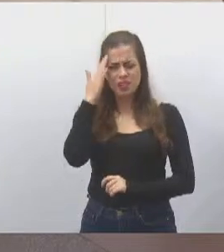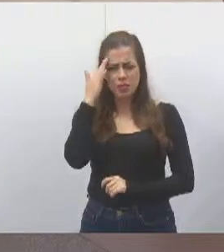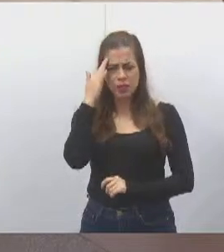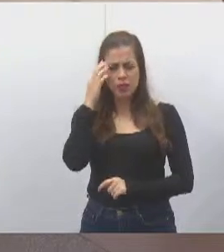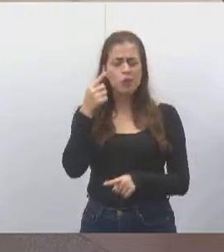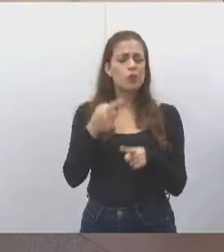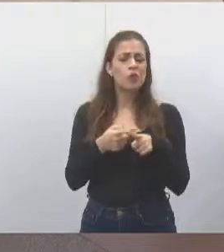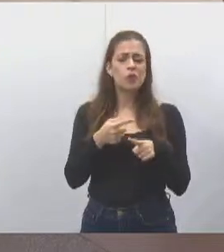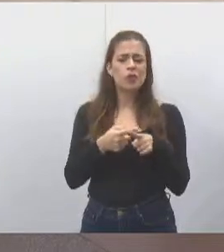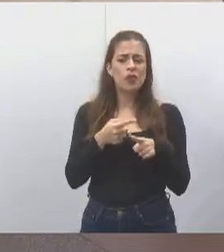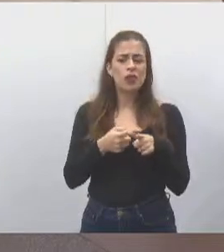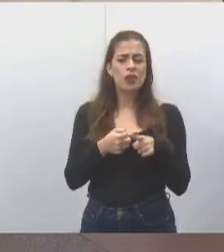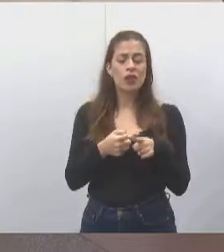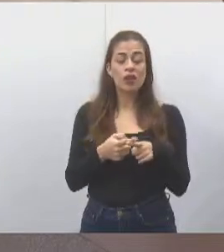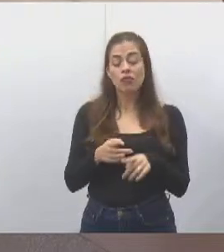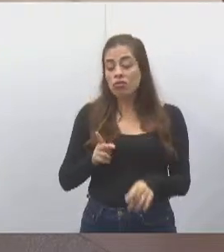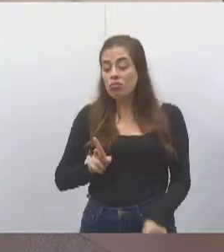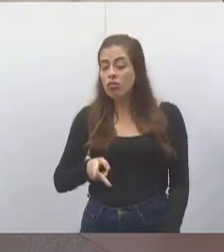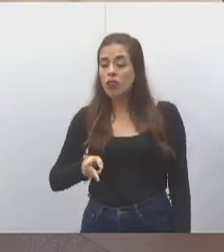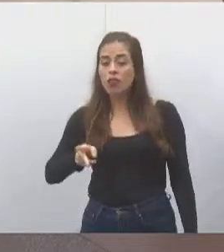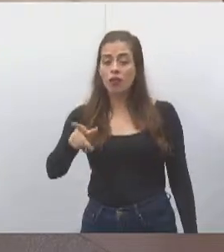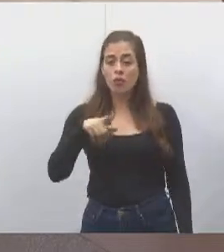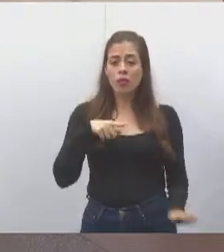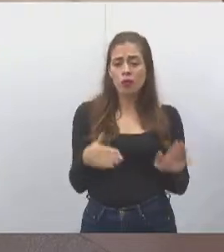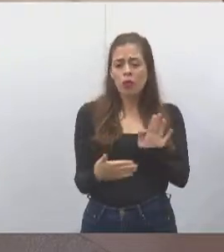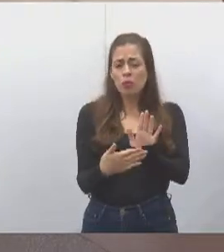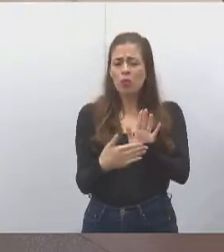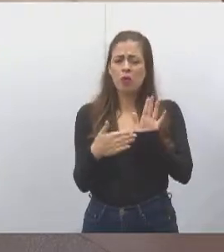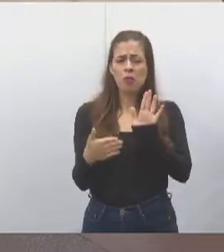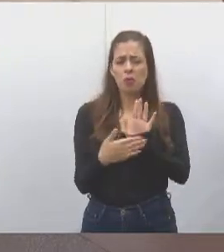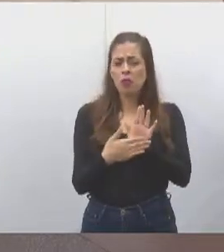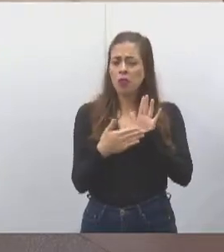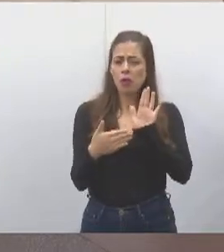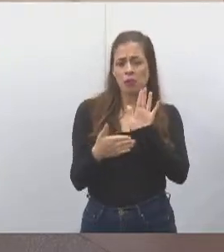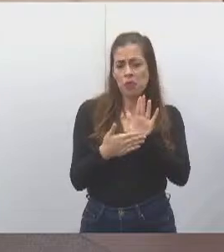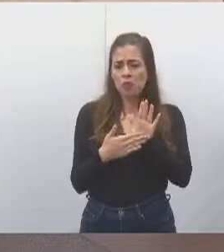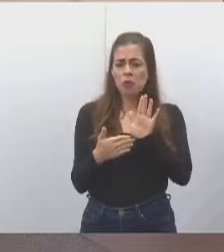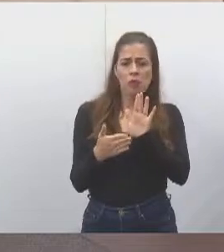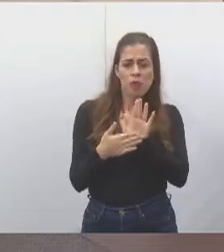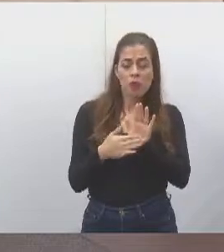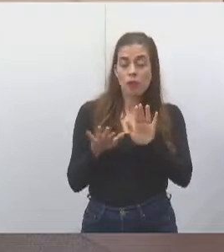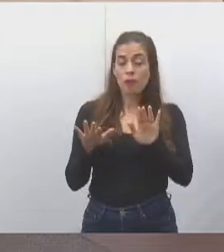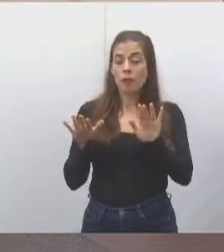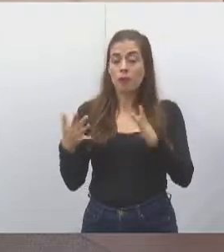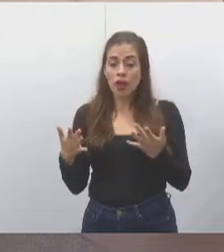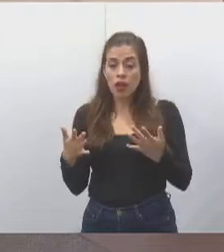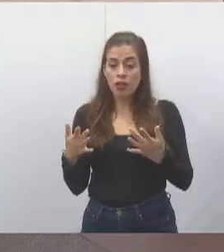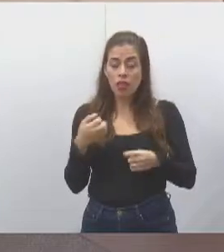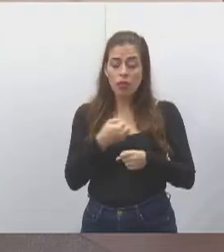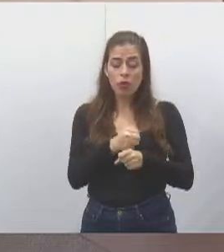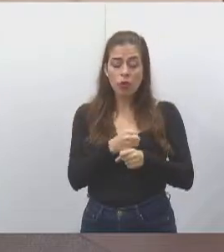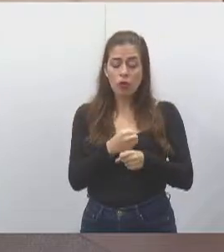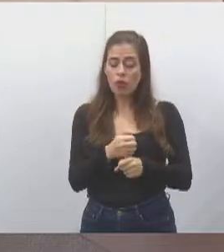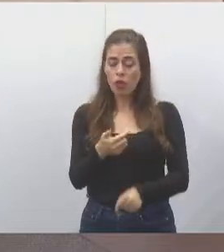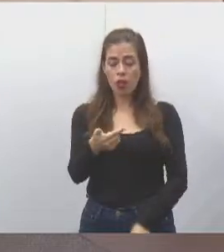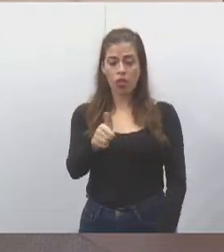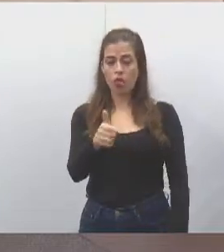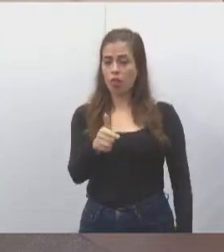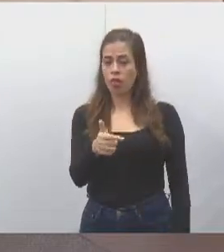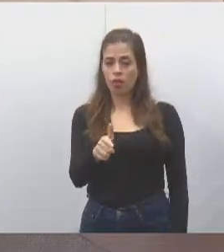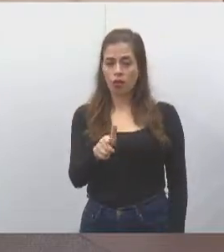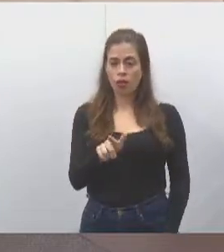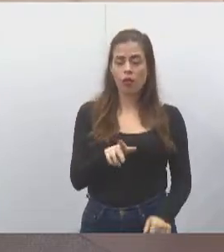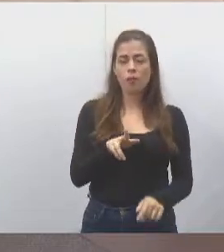o porquê, porque sempre tem propostas, mas não tem aqui a construção do